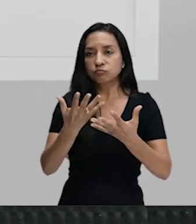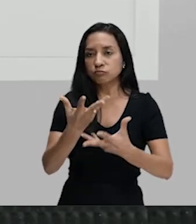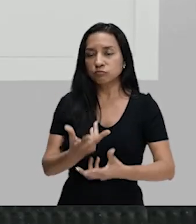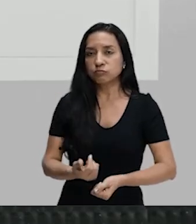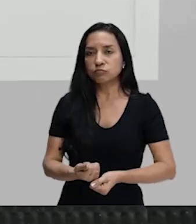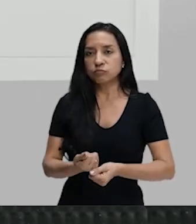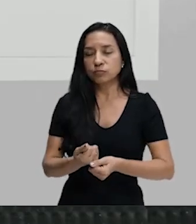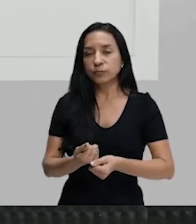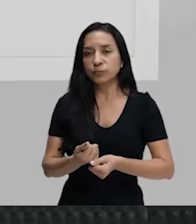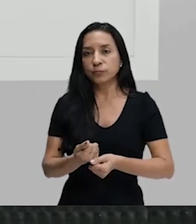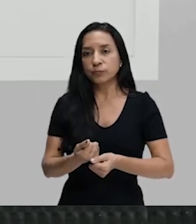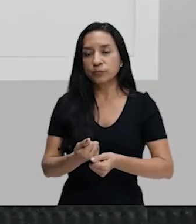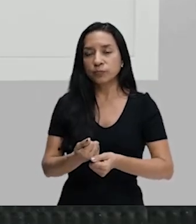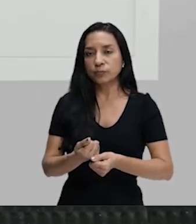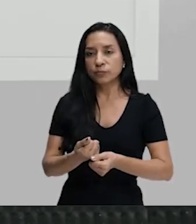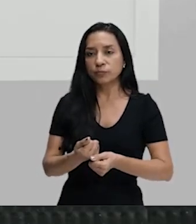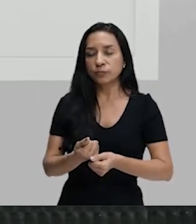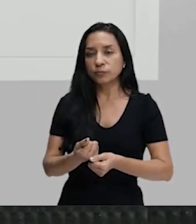recebe, ele